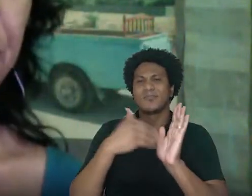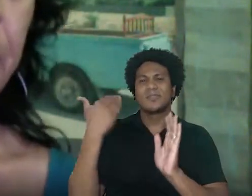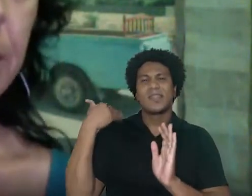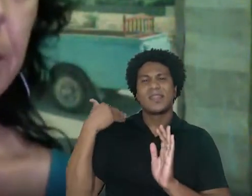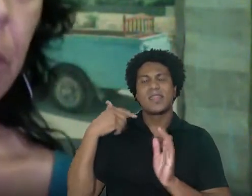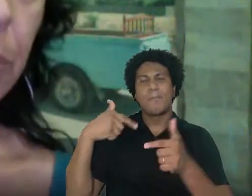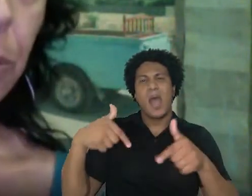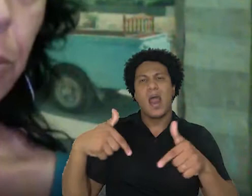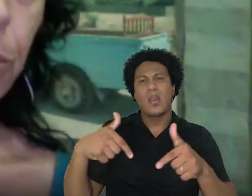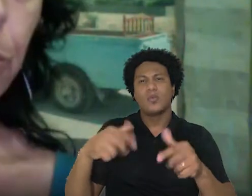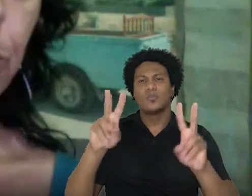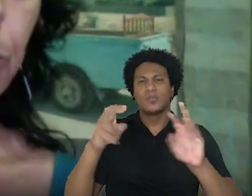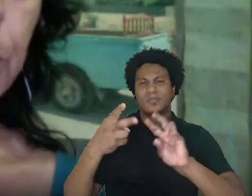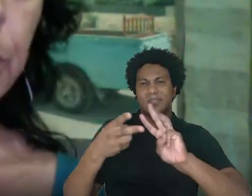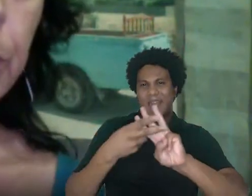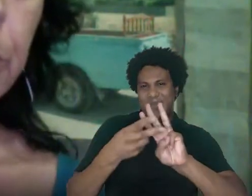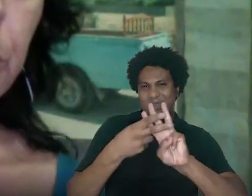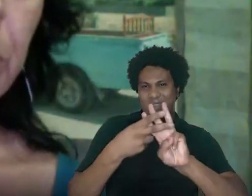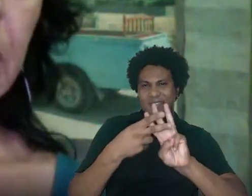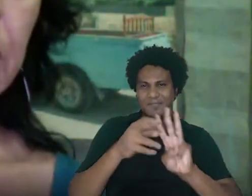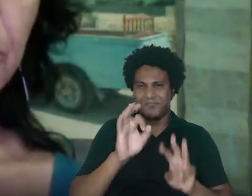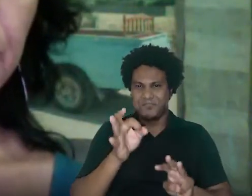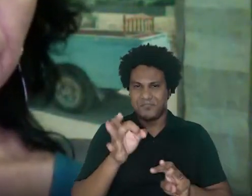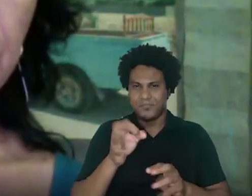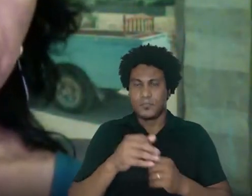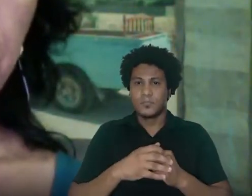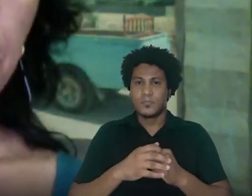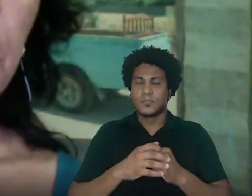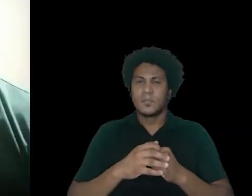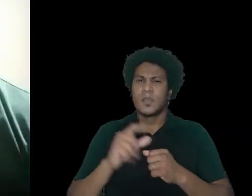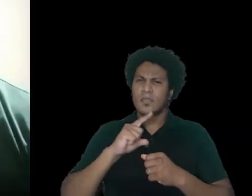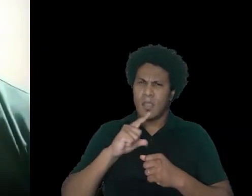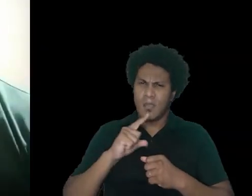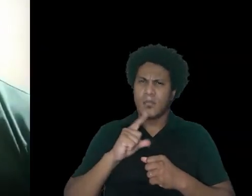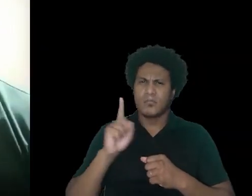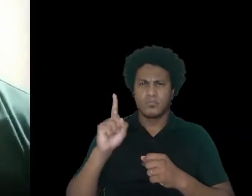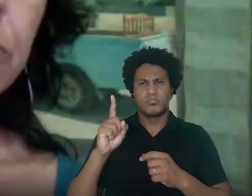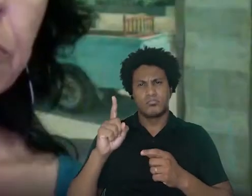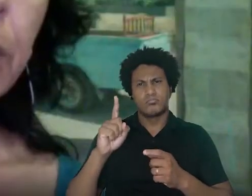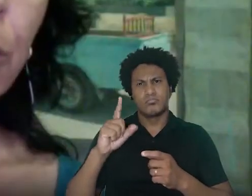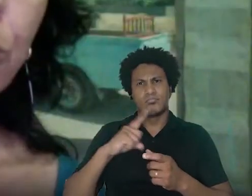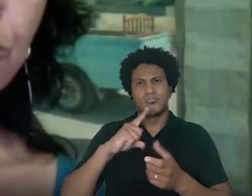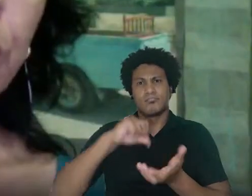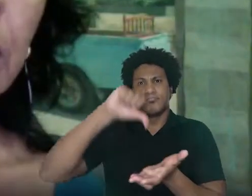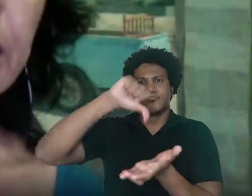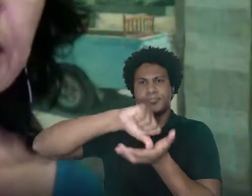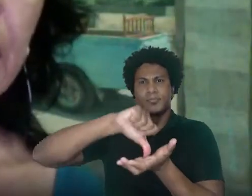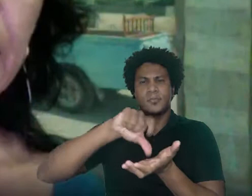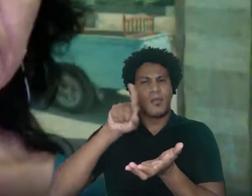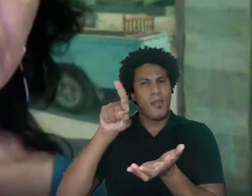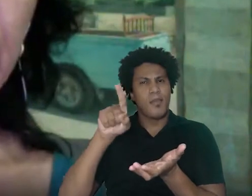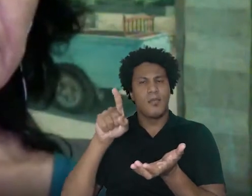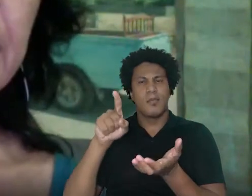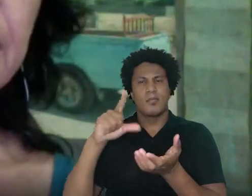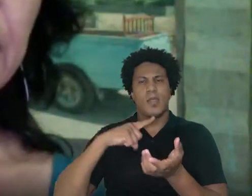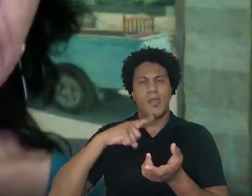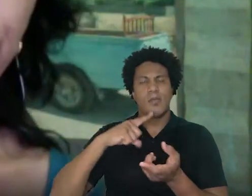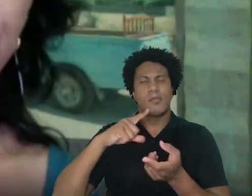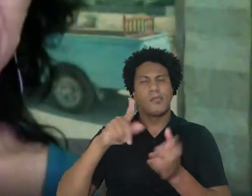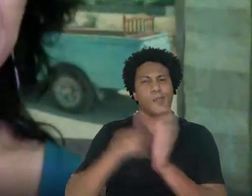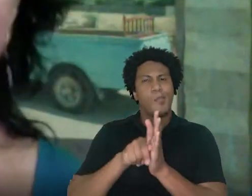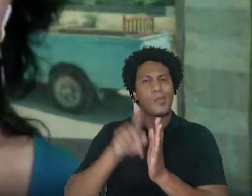você fez agora pelo Dragão, uhum. né, que tem um recurso ali, tem a presença